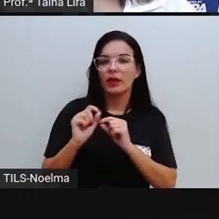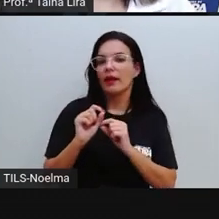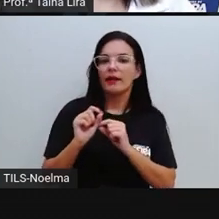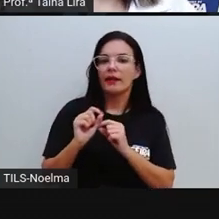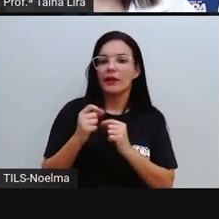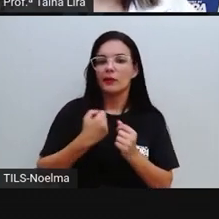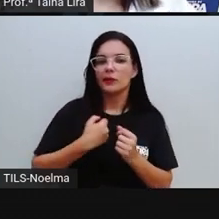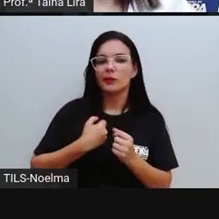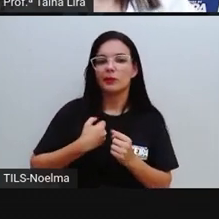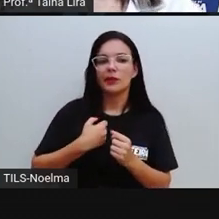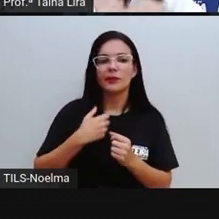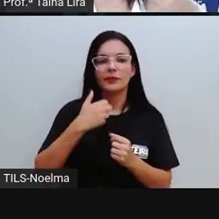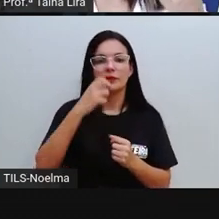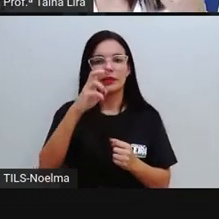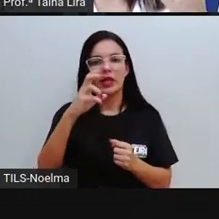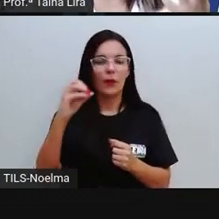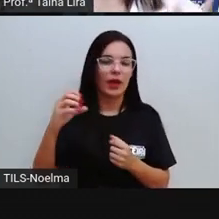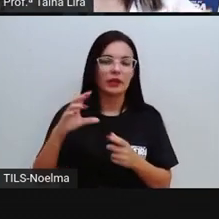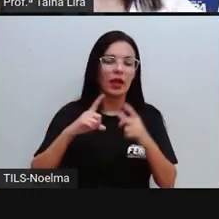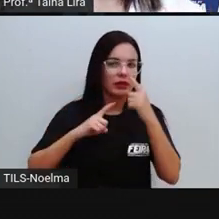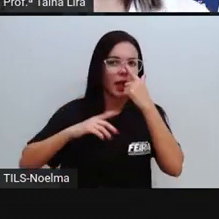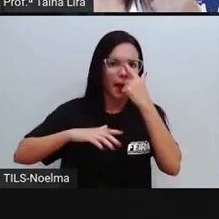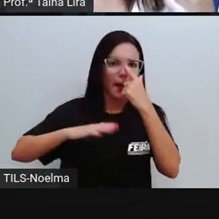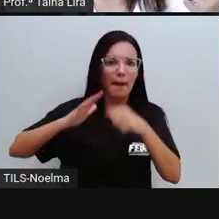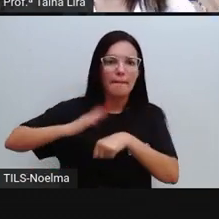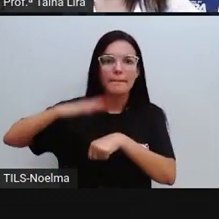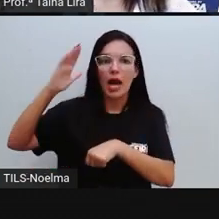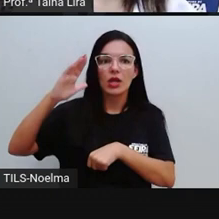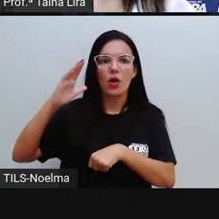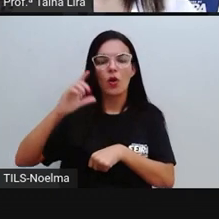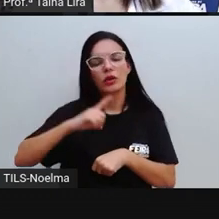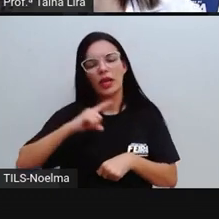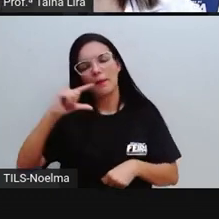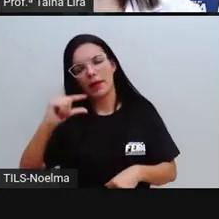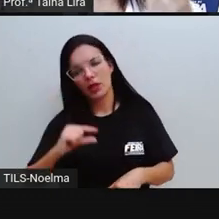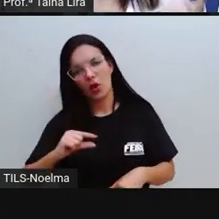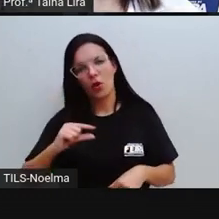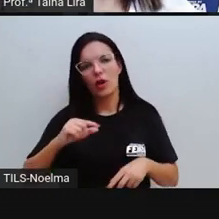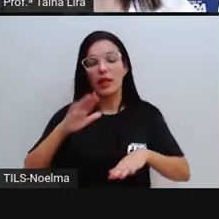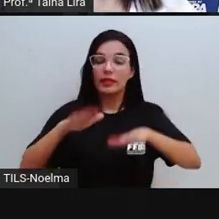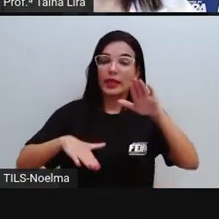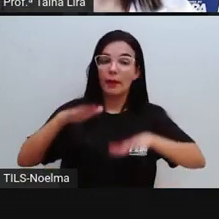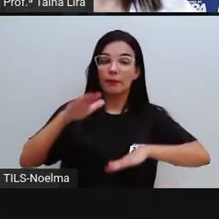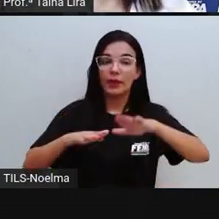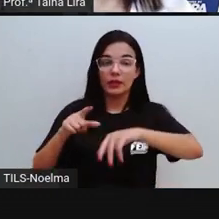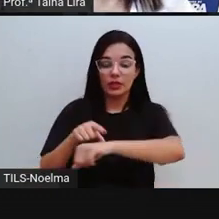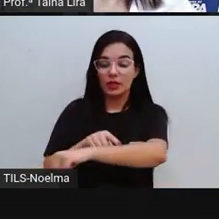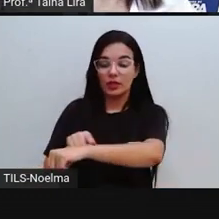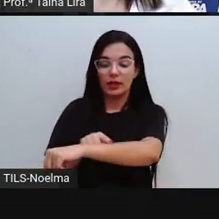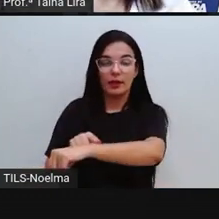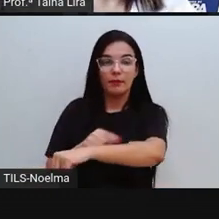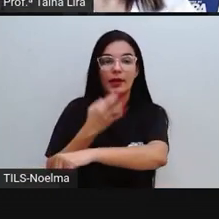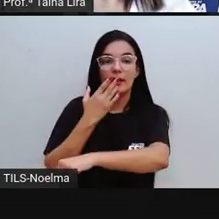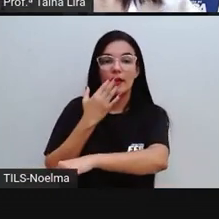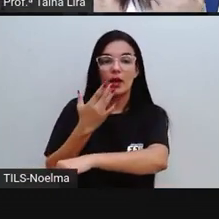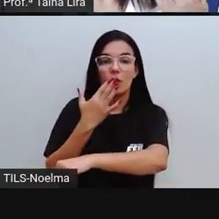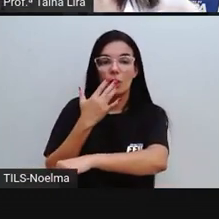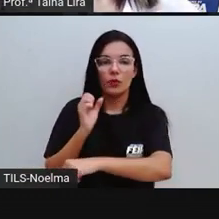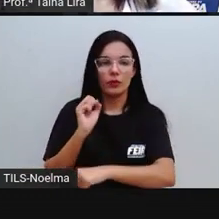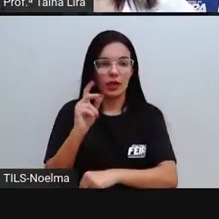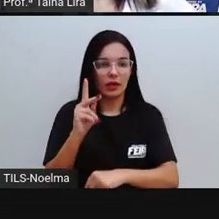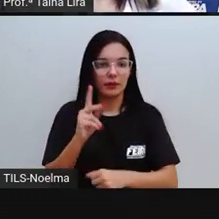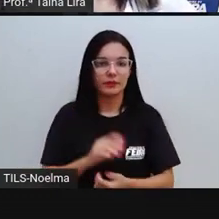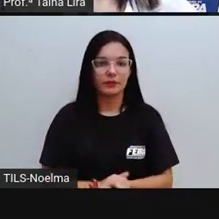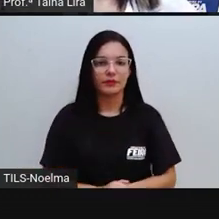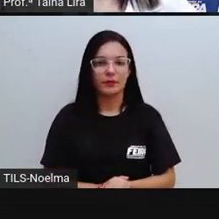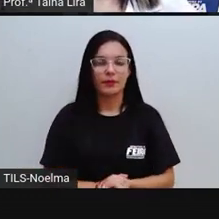proteção até maior, existe aí com fator de proteção menor, aí vai depender muito da cor da sua pele, tá bom? Olha